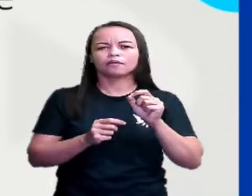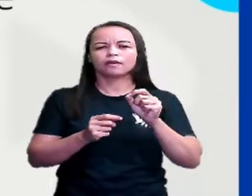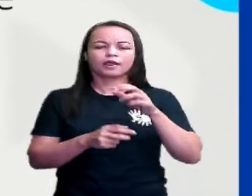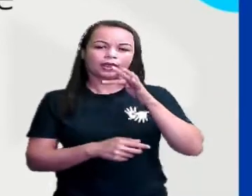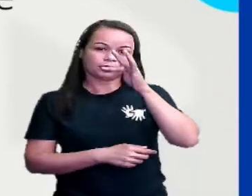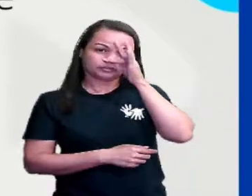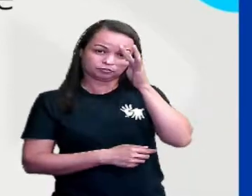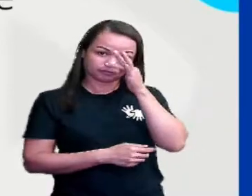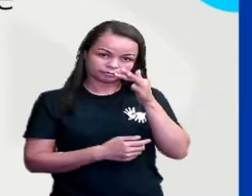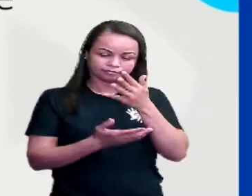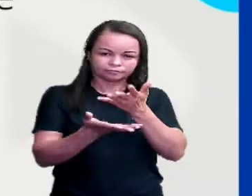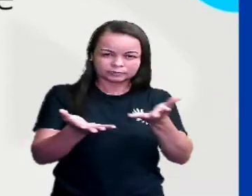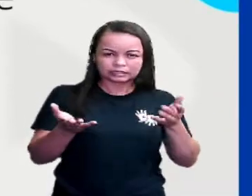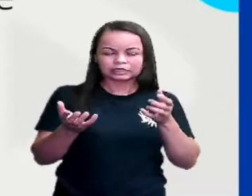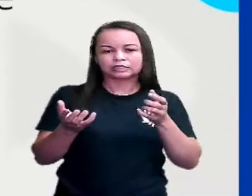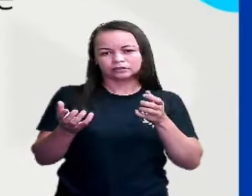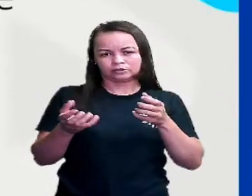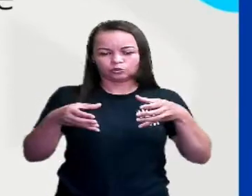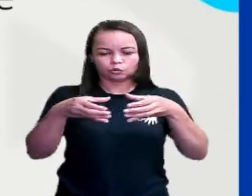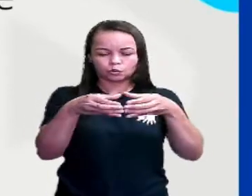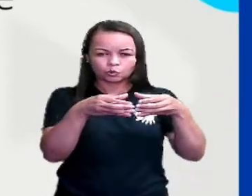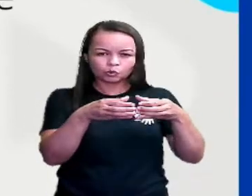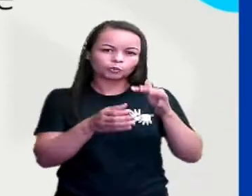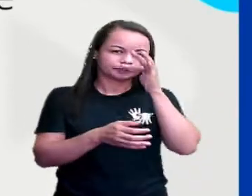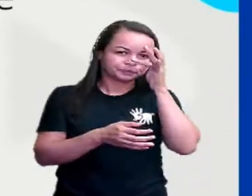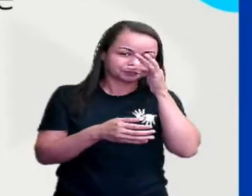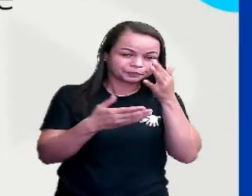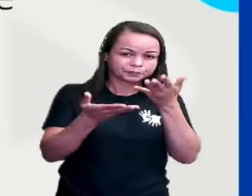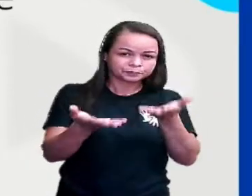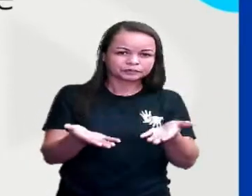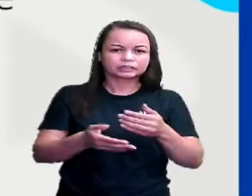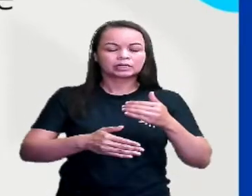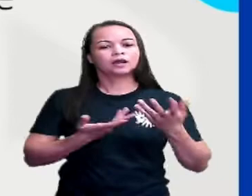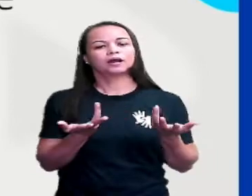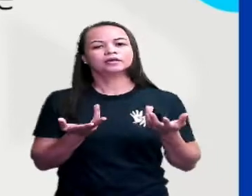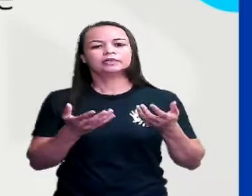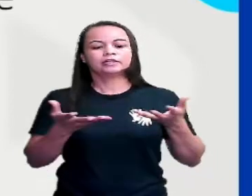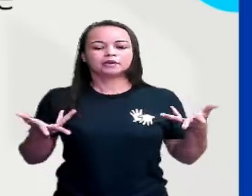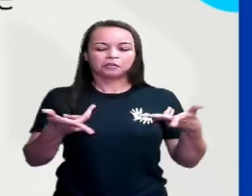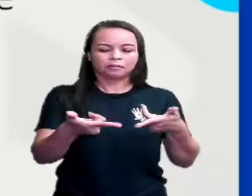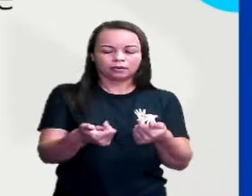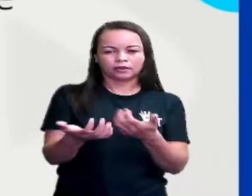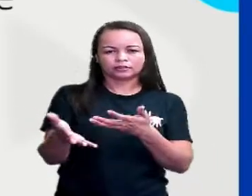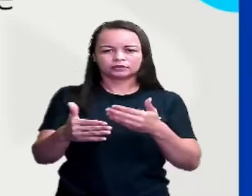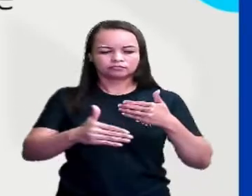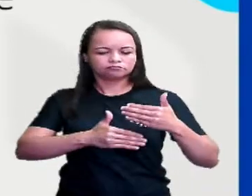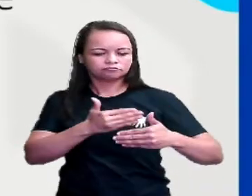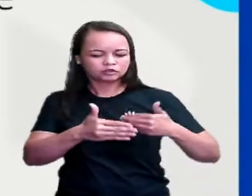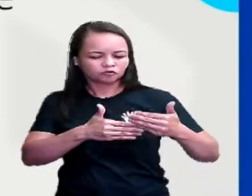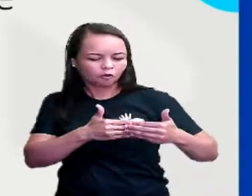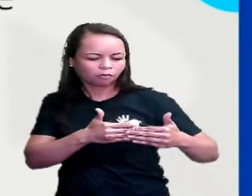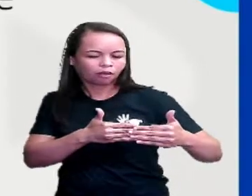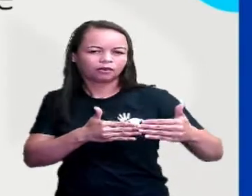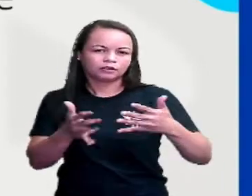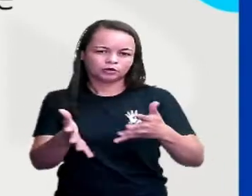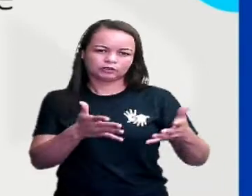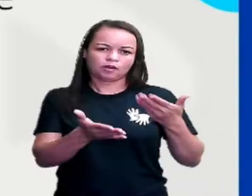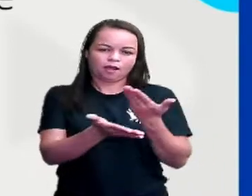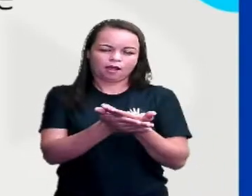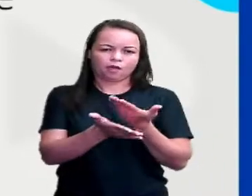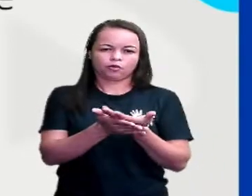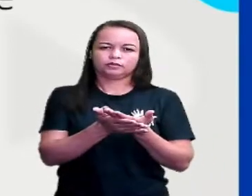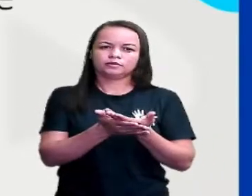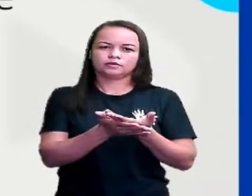de seres vivos que são as plantas. E a habilidade que será desenvolvida ao longo dessa nossa aula será a habilidade de analisar